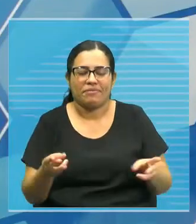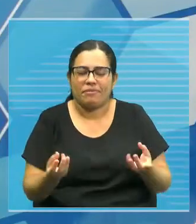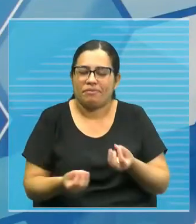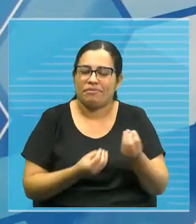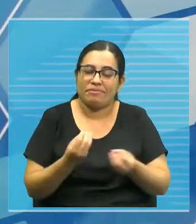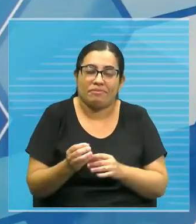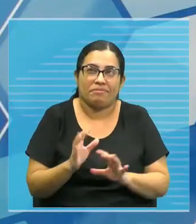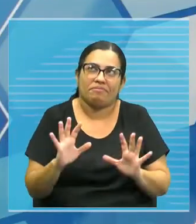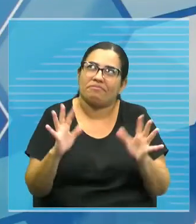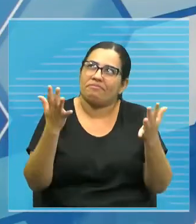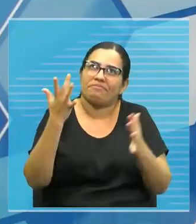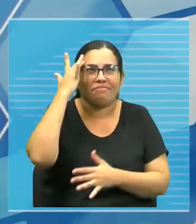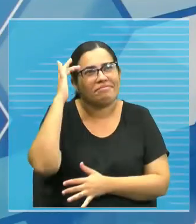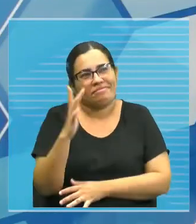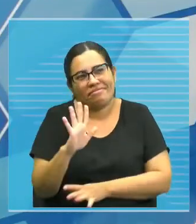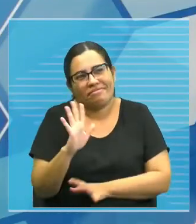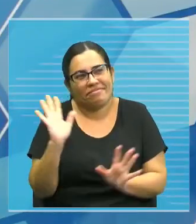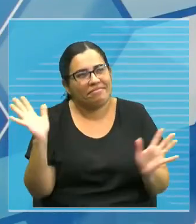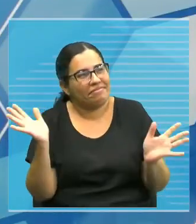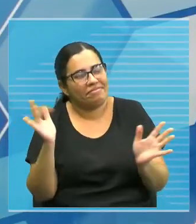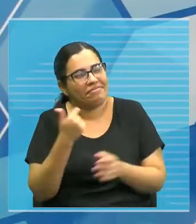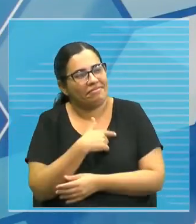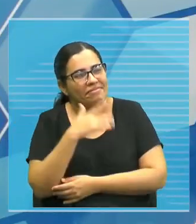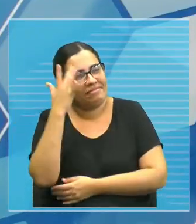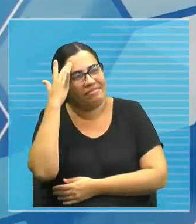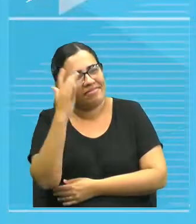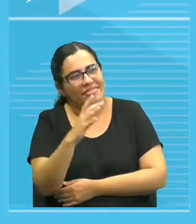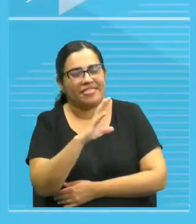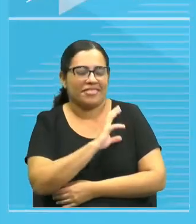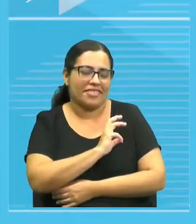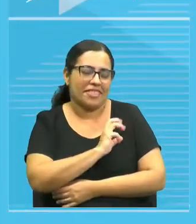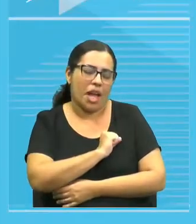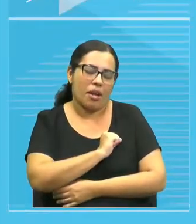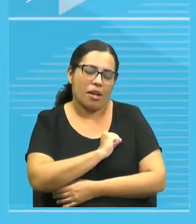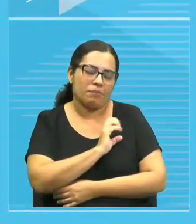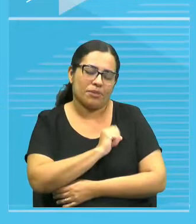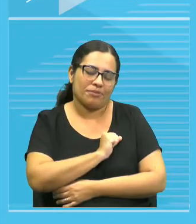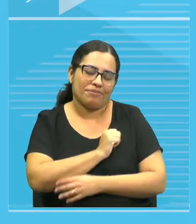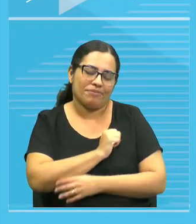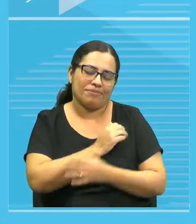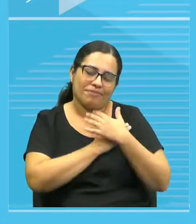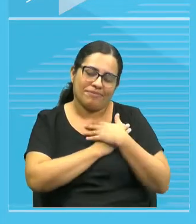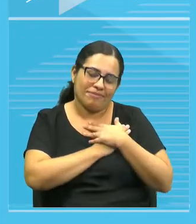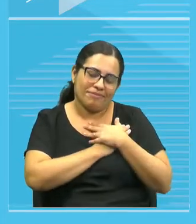mais, sei lá, Jorge, apaixonada ou